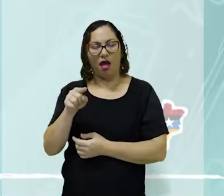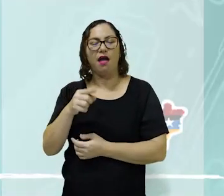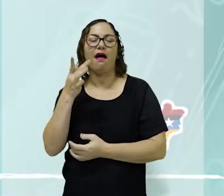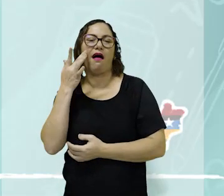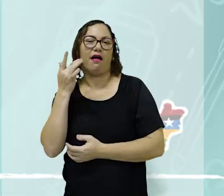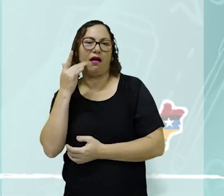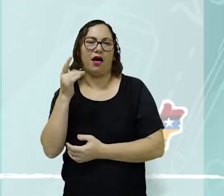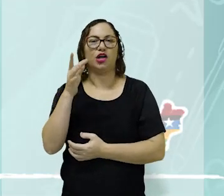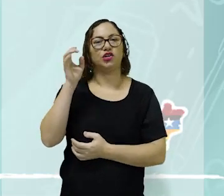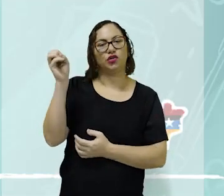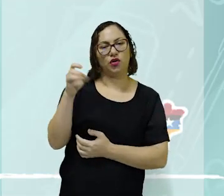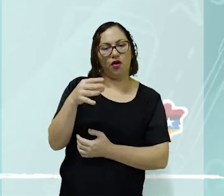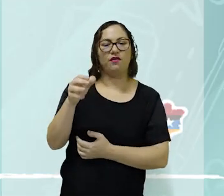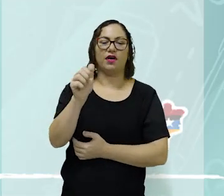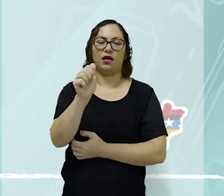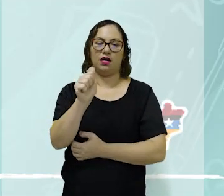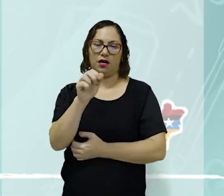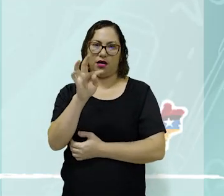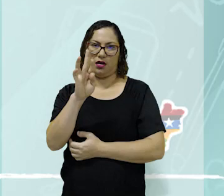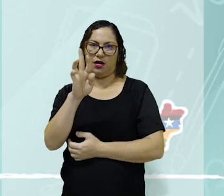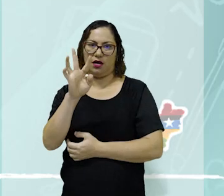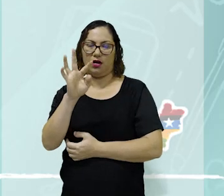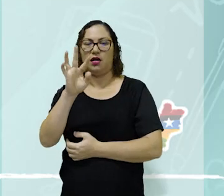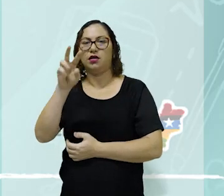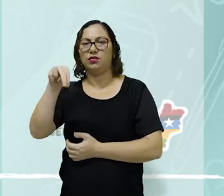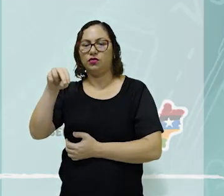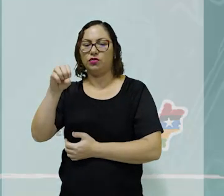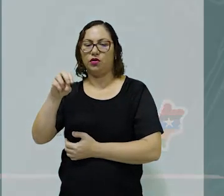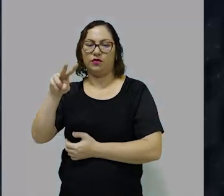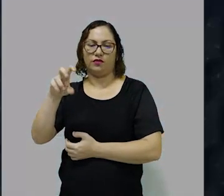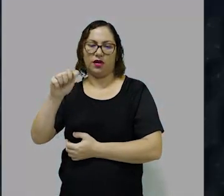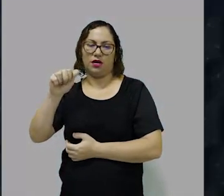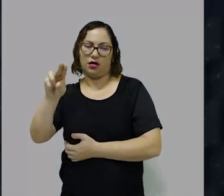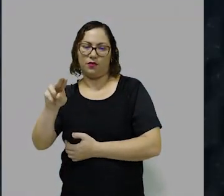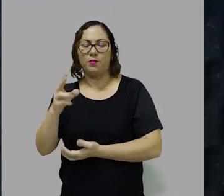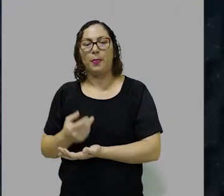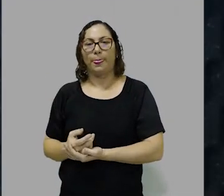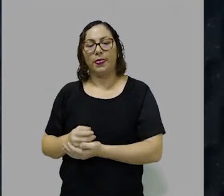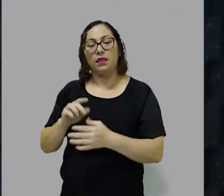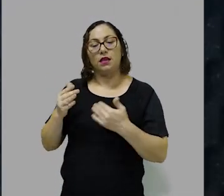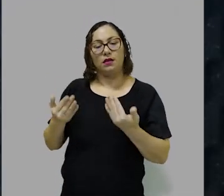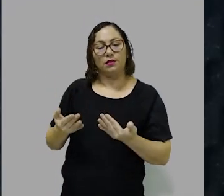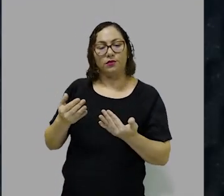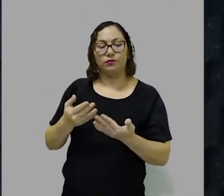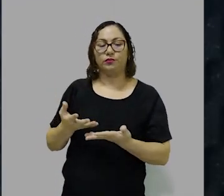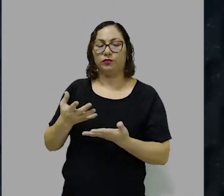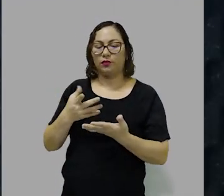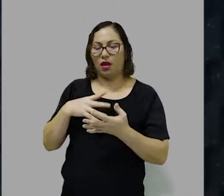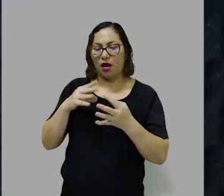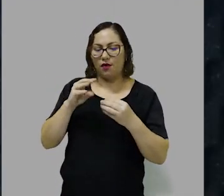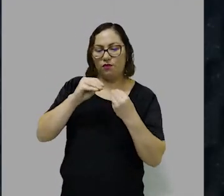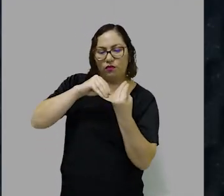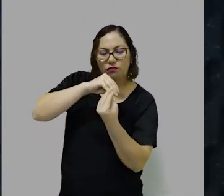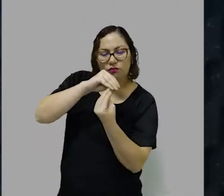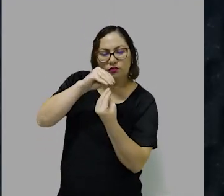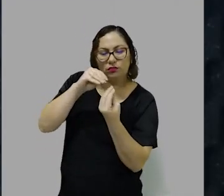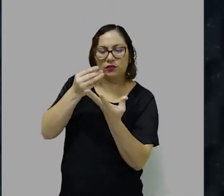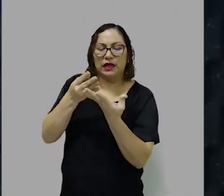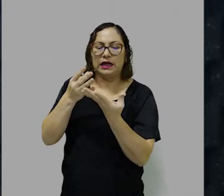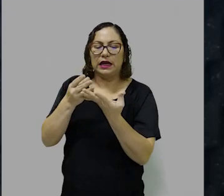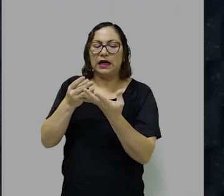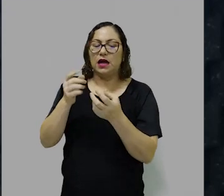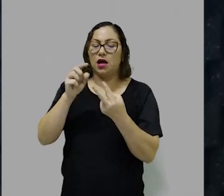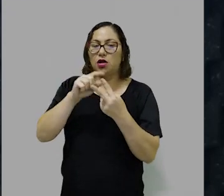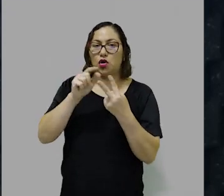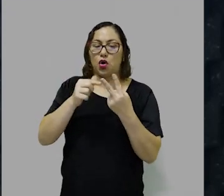interessante é que volta ao Ruskin e o Morris, William Morris, que trabalhavam a arte mais artesanal, mas que pudesse ser